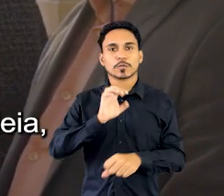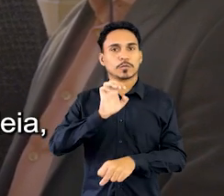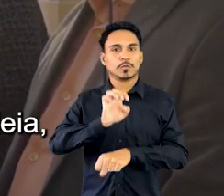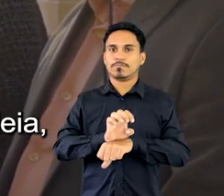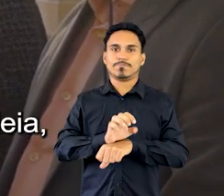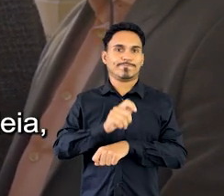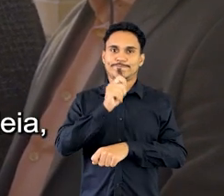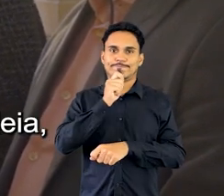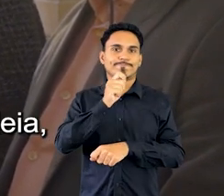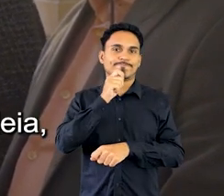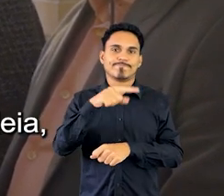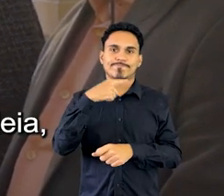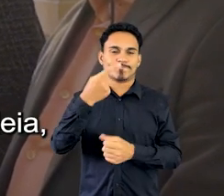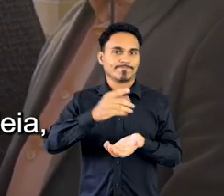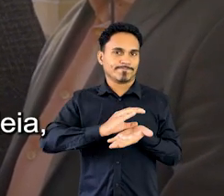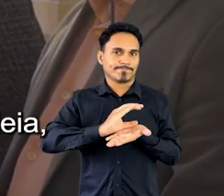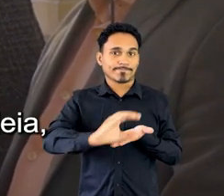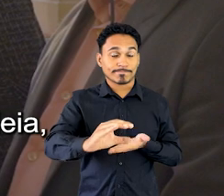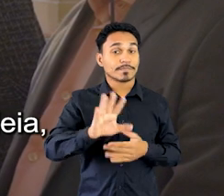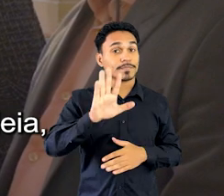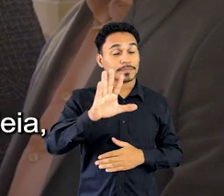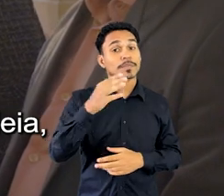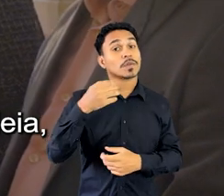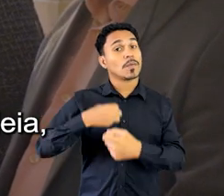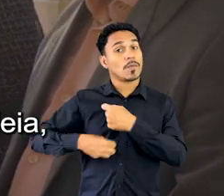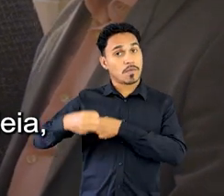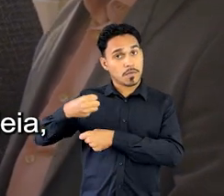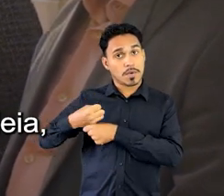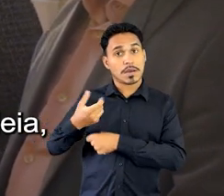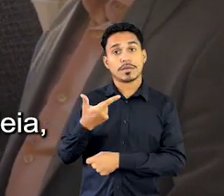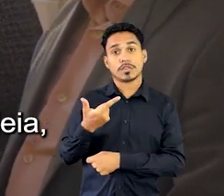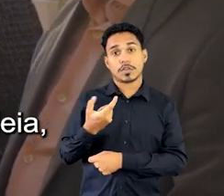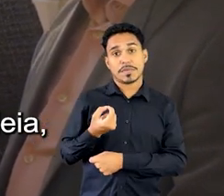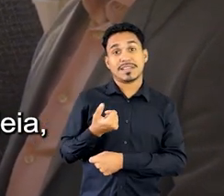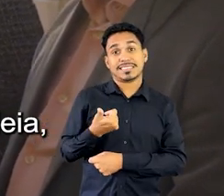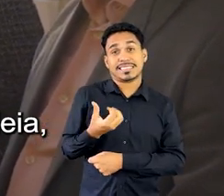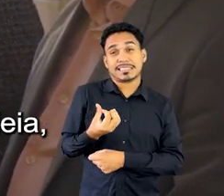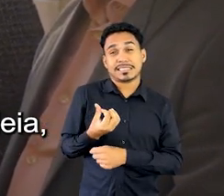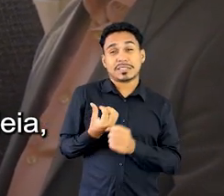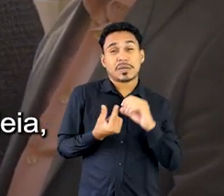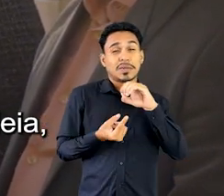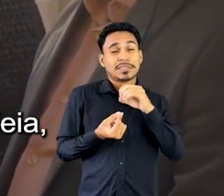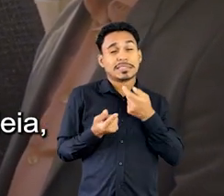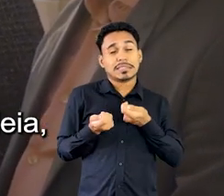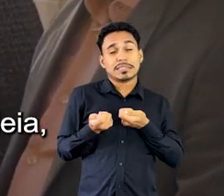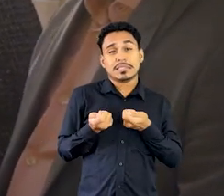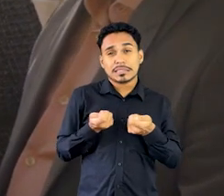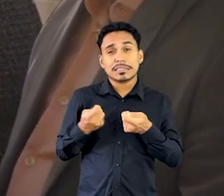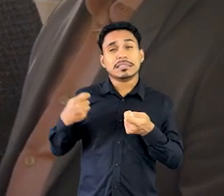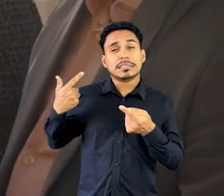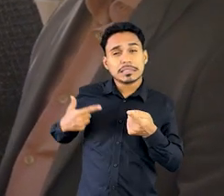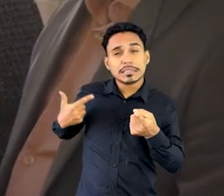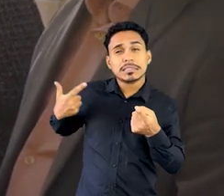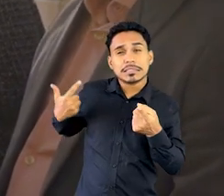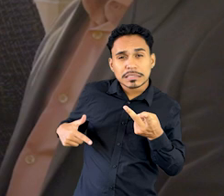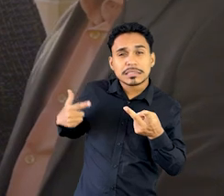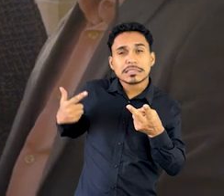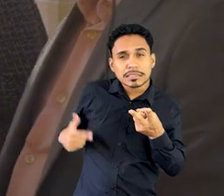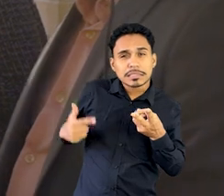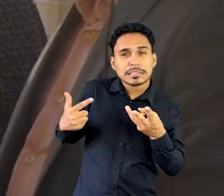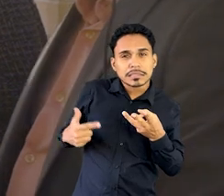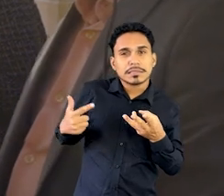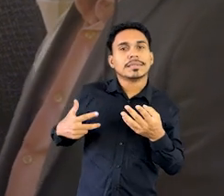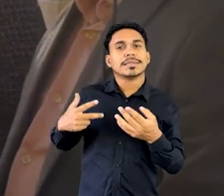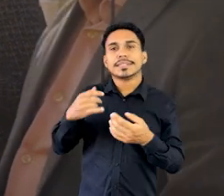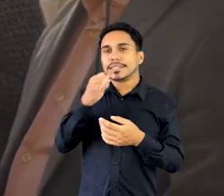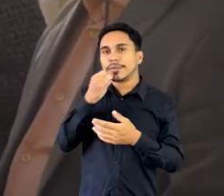ainda não não conseguiu financiar para você ter ideia desde 2016 a gente tem déficits orçamentários sucessivos dentro da